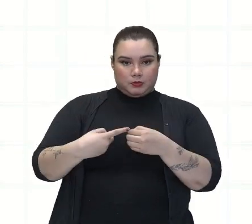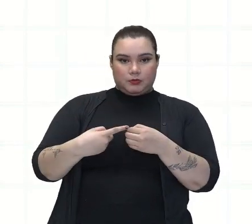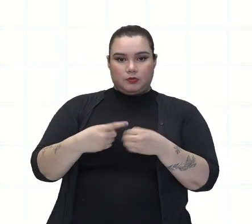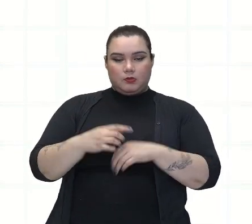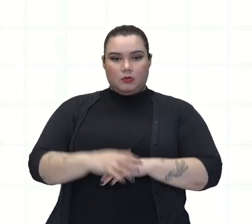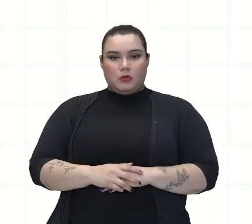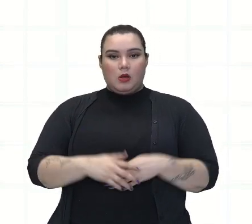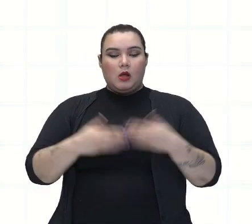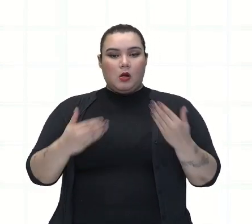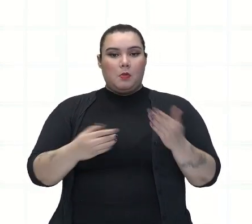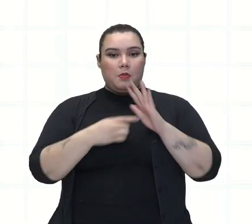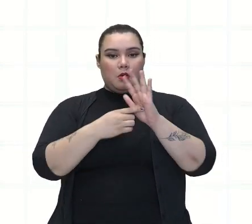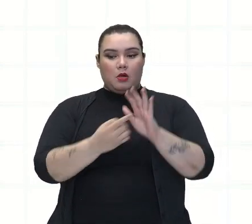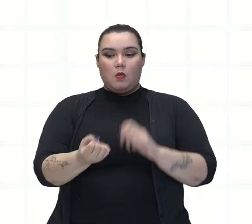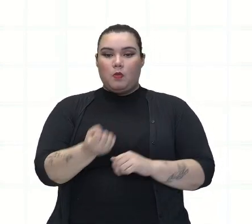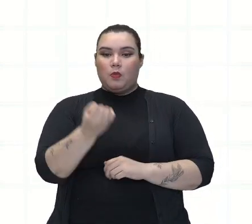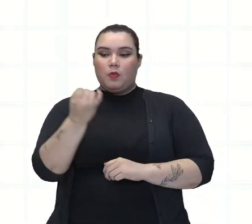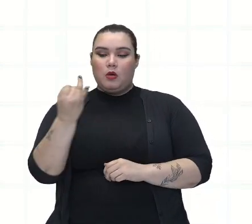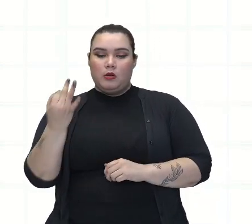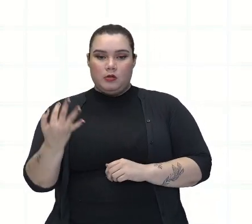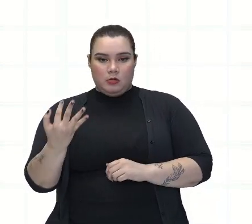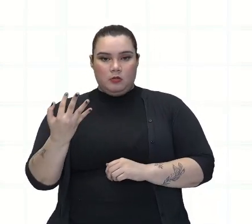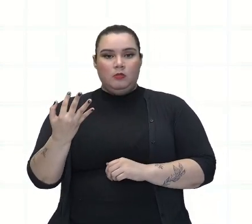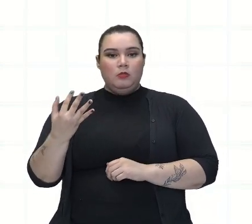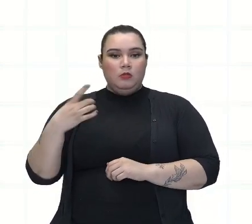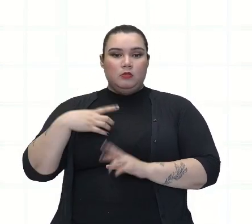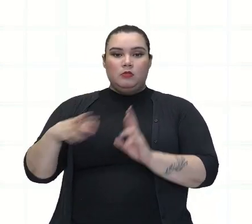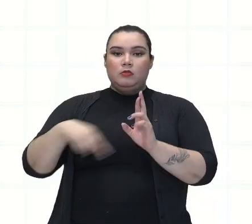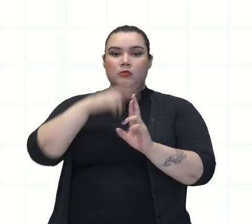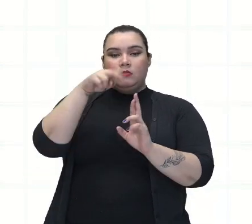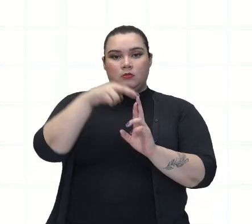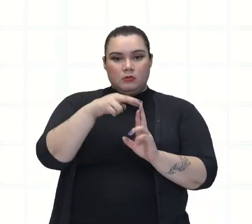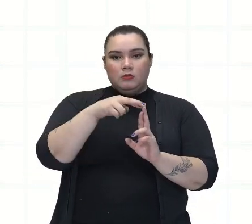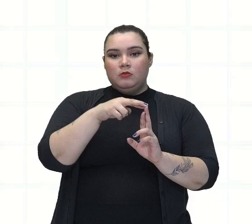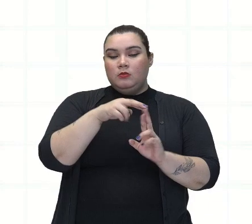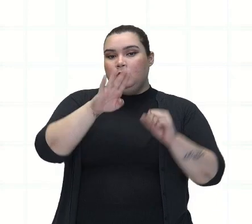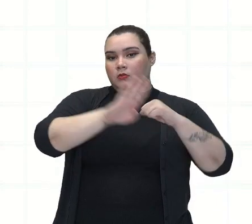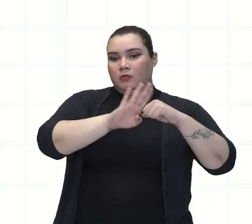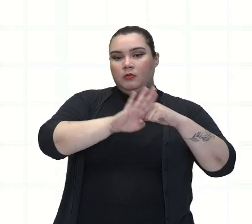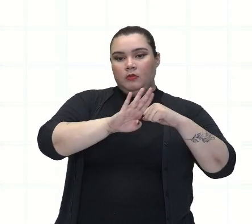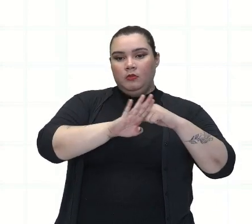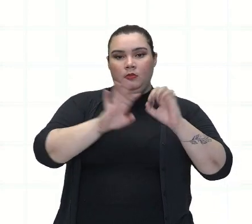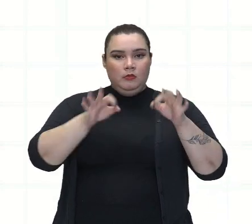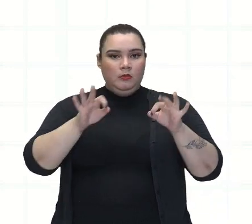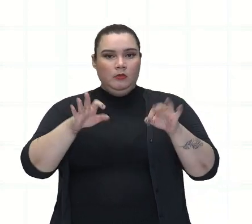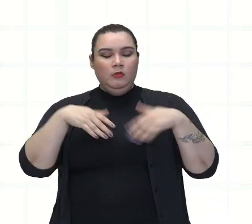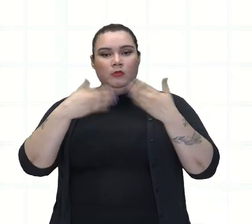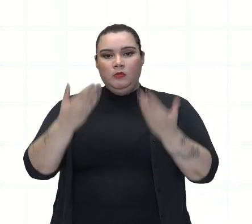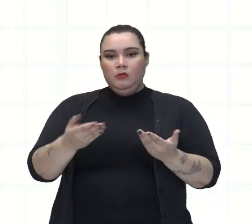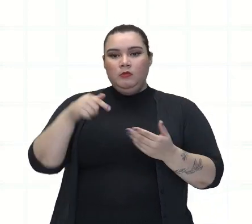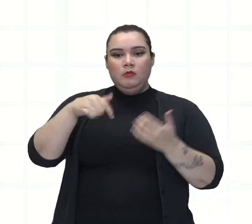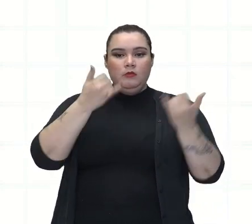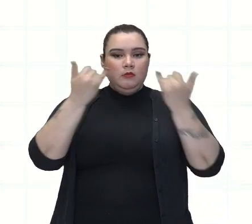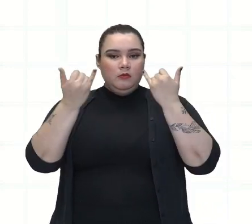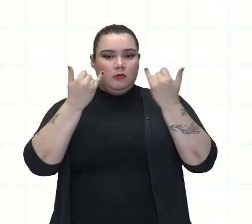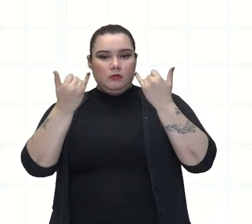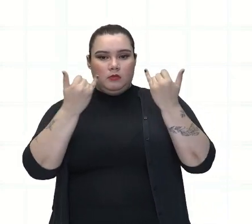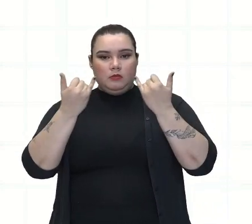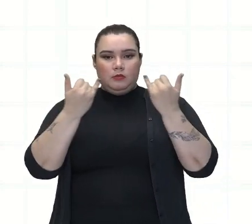uma quantidade e vai se referir a um ser, certo? Então, essa